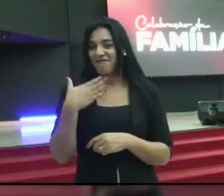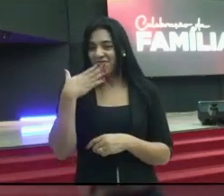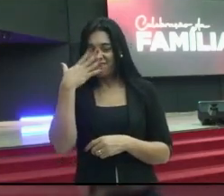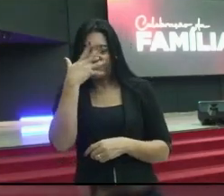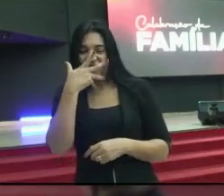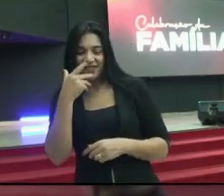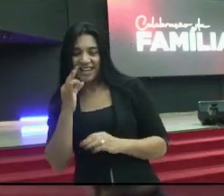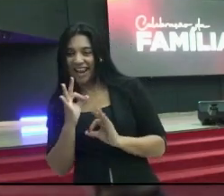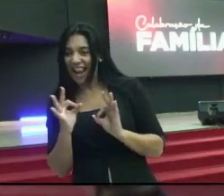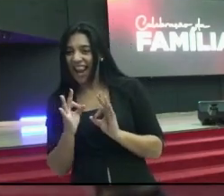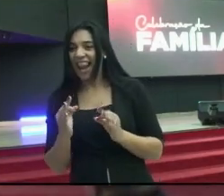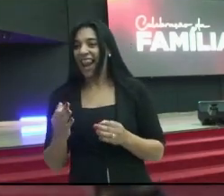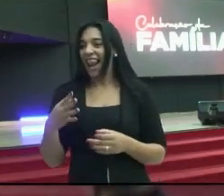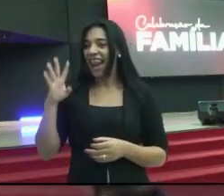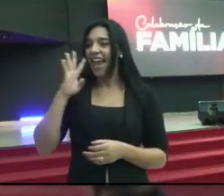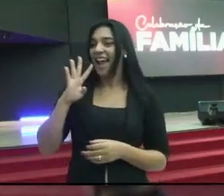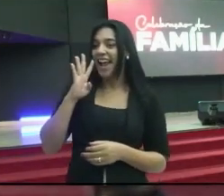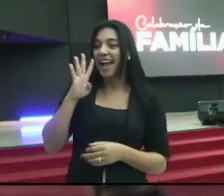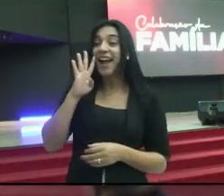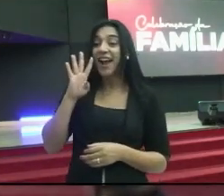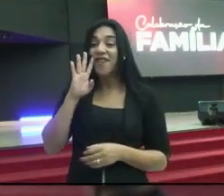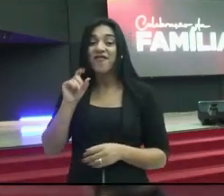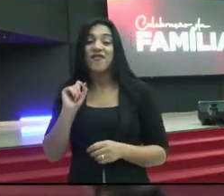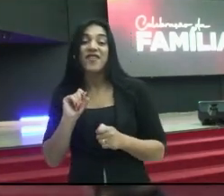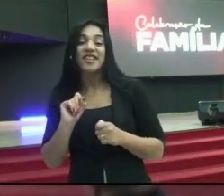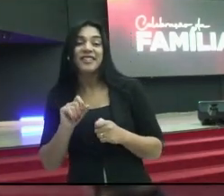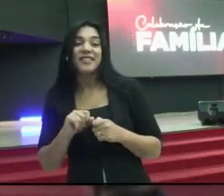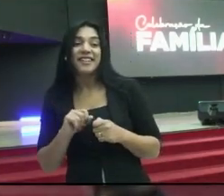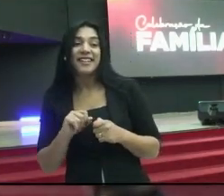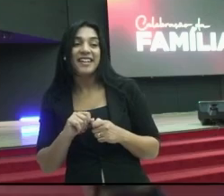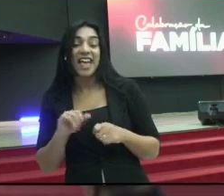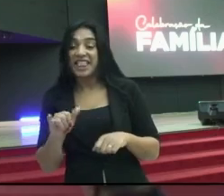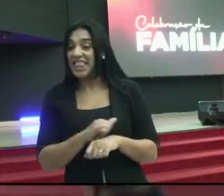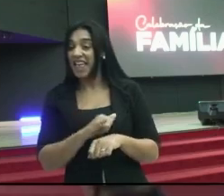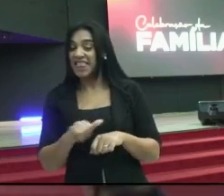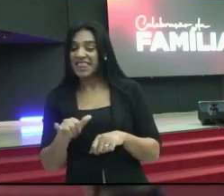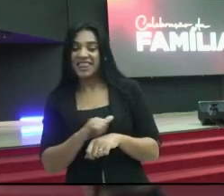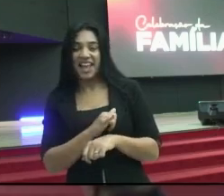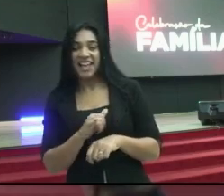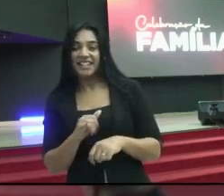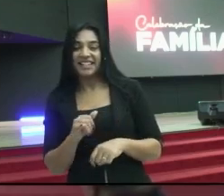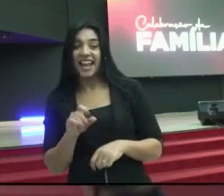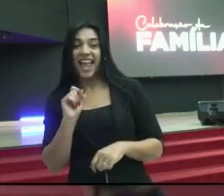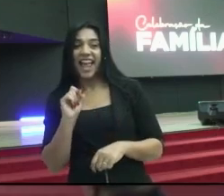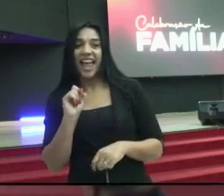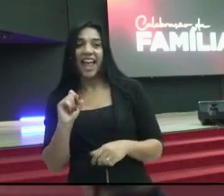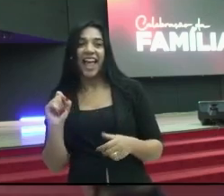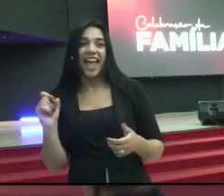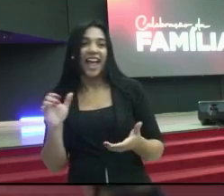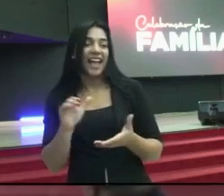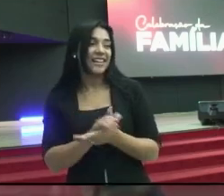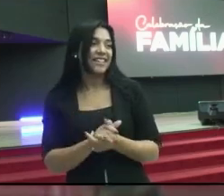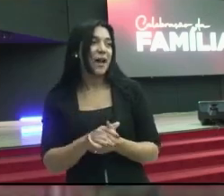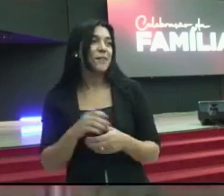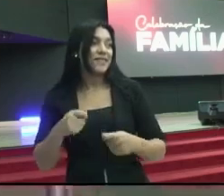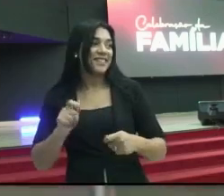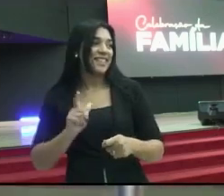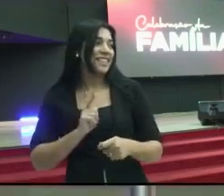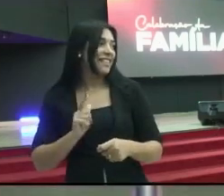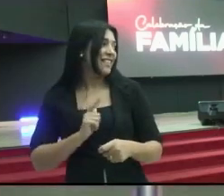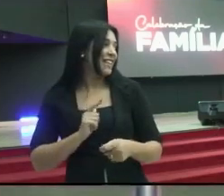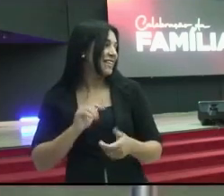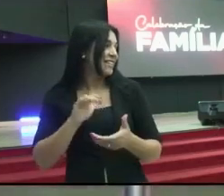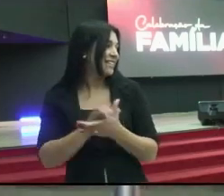É mesmo, minha filha. Olha, sabe o que você vai fazer? A gente tem que ter umas estratégias, viu? Quem quer casar tem que ter umas estratégias,